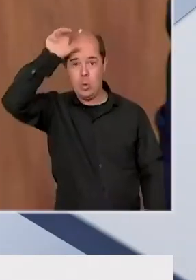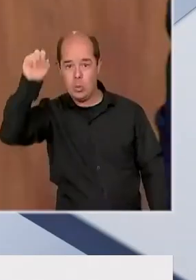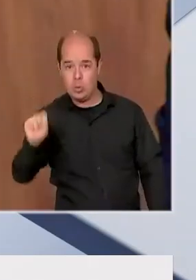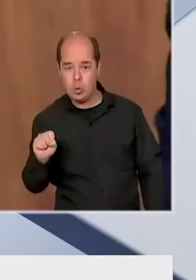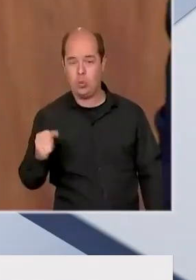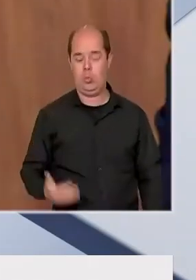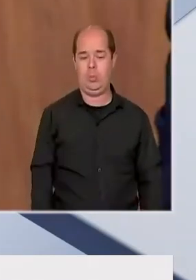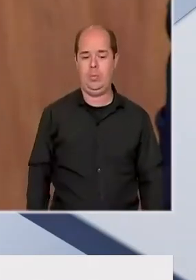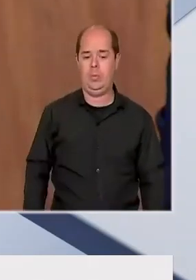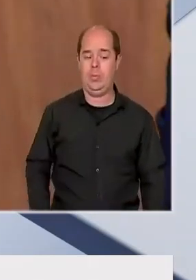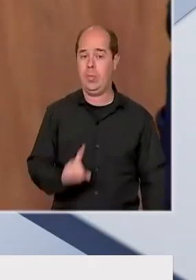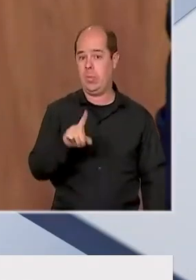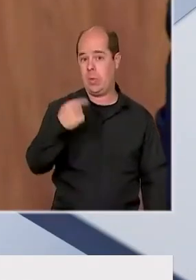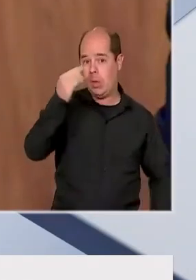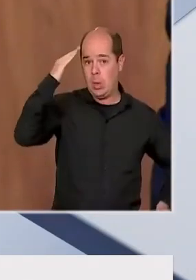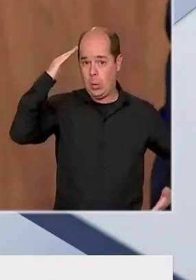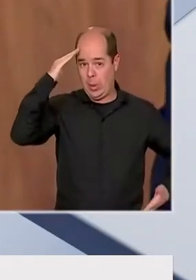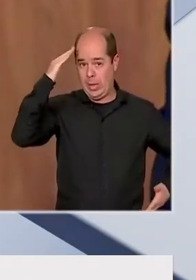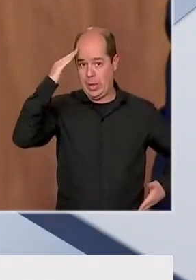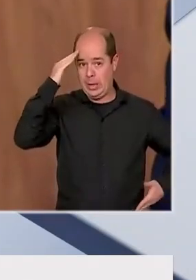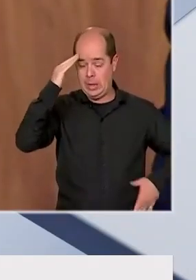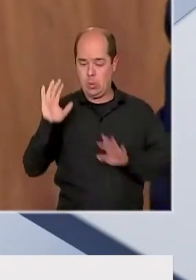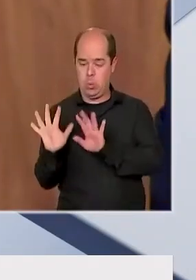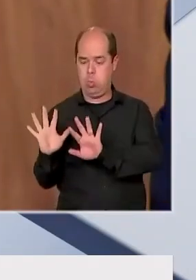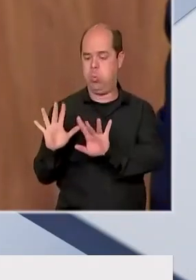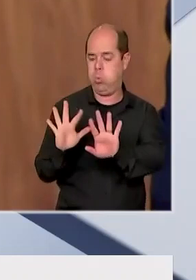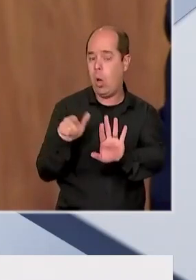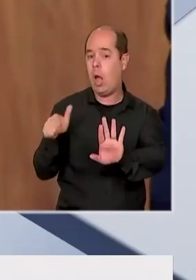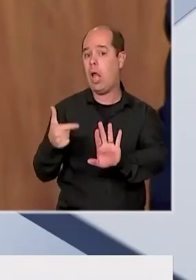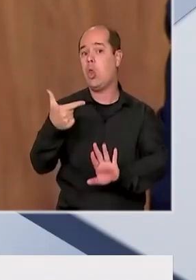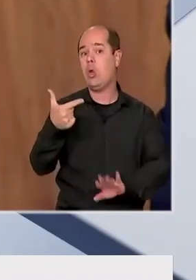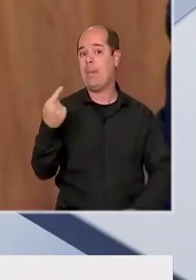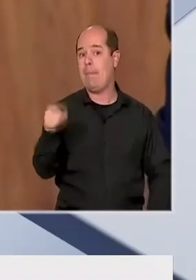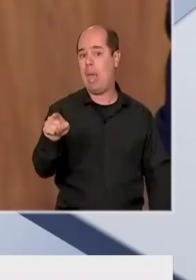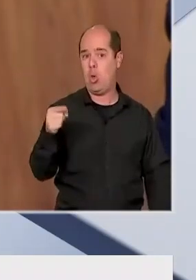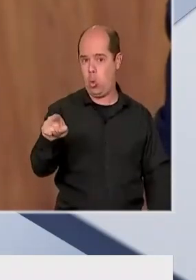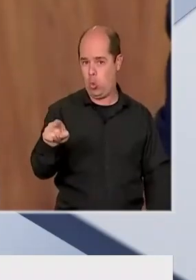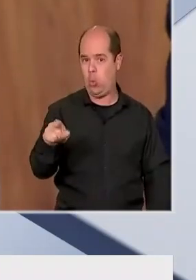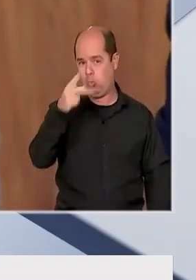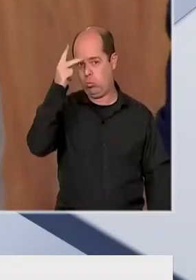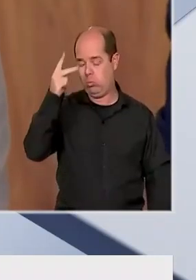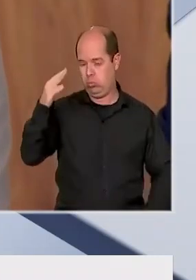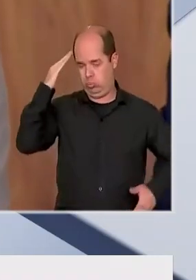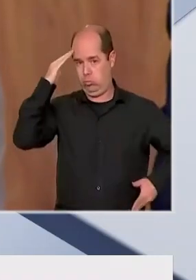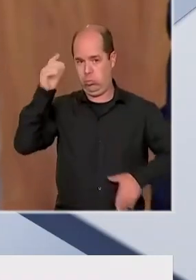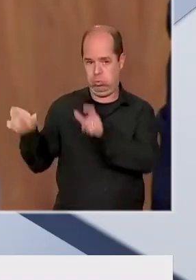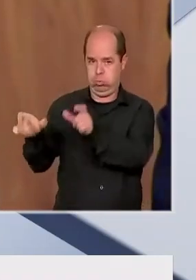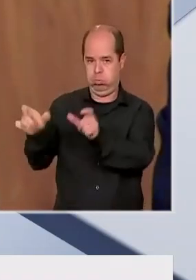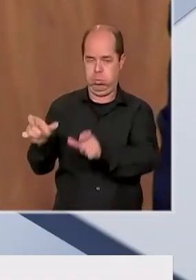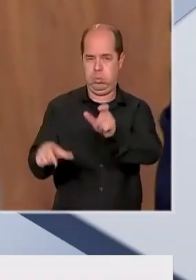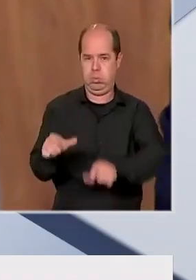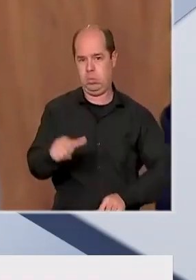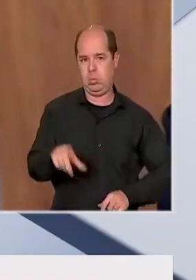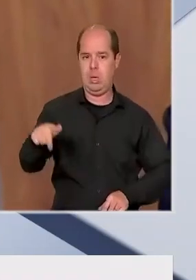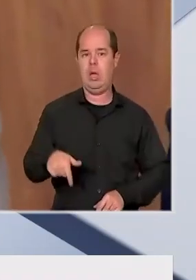ele é tão orgânico tão grave e ele assume uma dimensão veja o crime se integra é